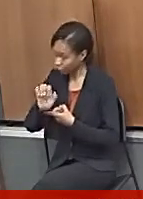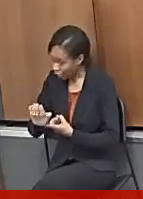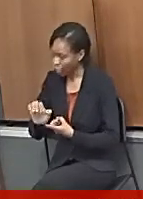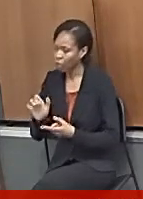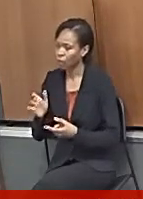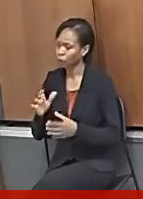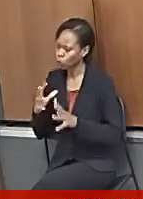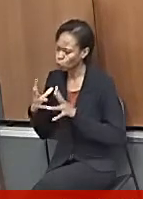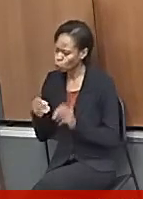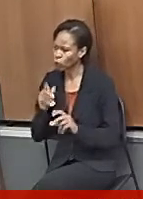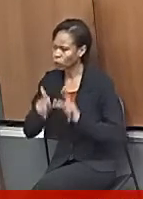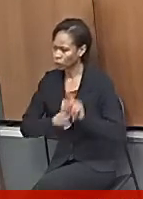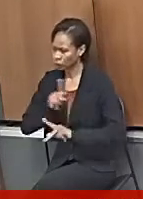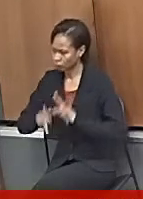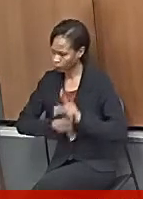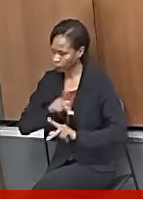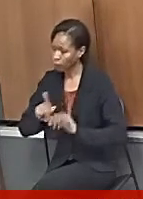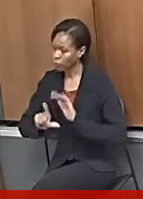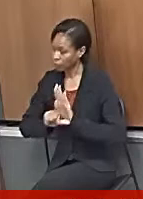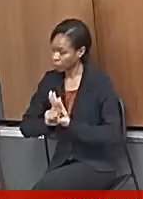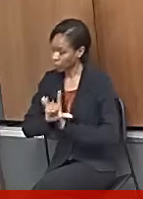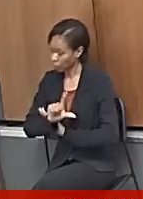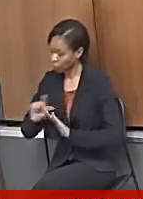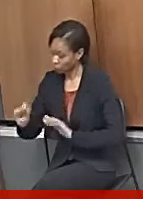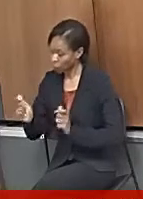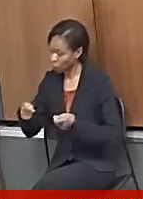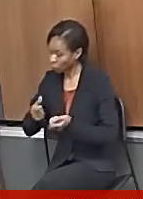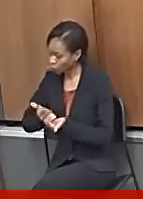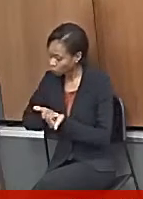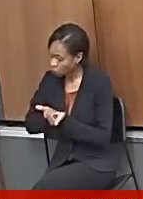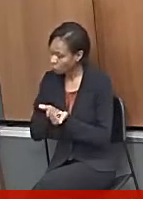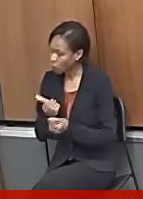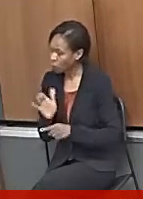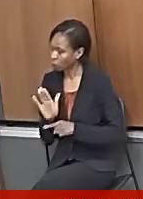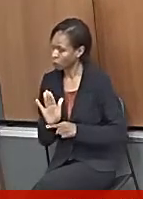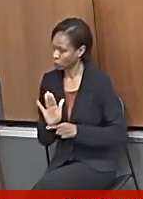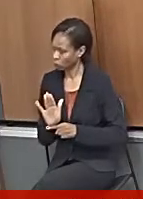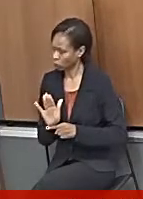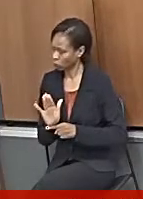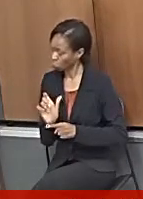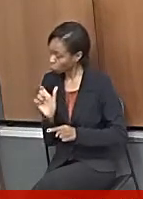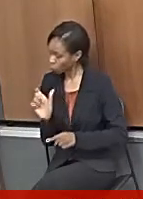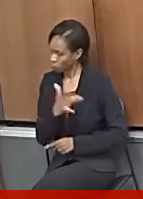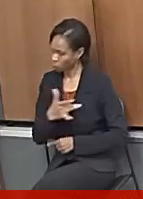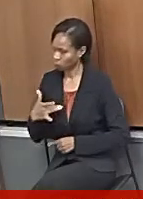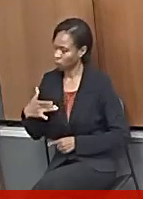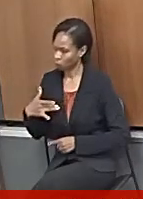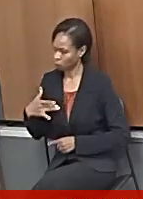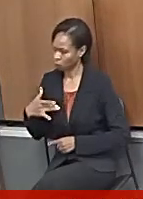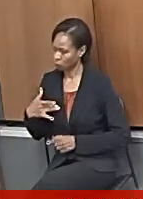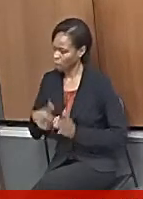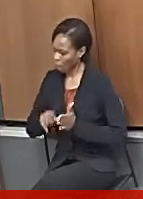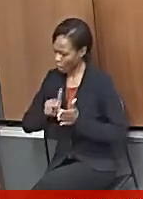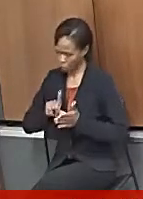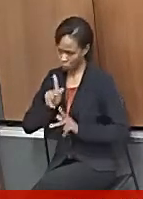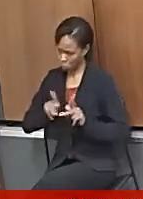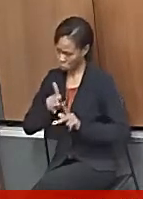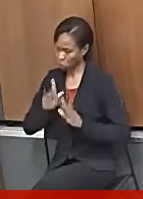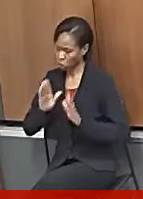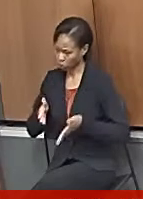seja é beneficiado e amparado com seu plano de saúde tanto aqueles que foram aposentados pelo